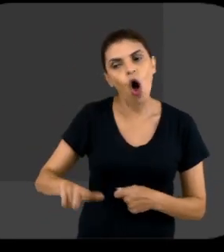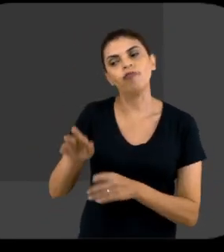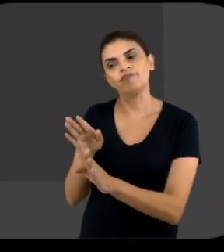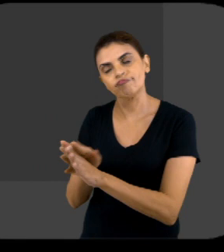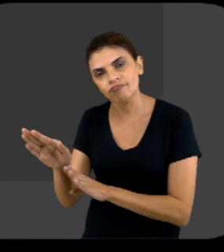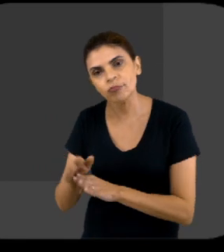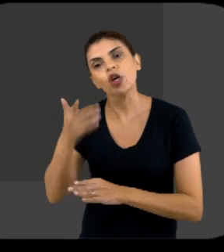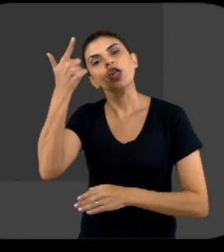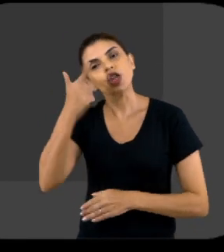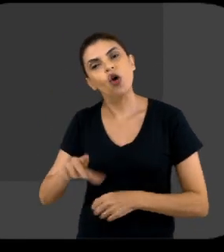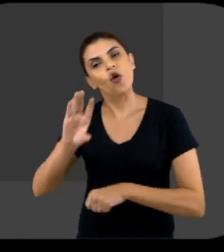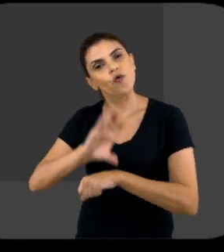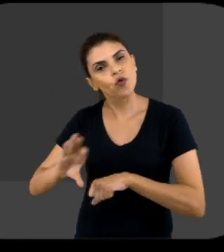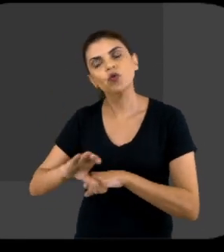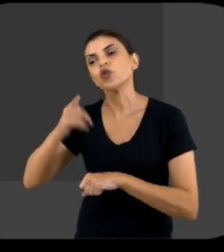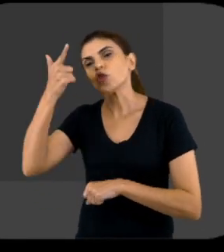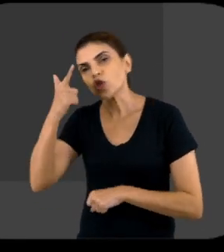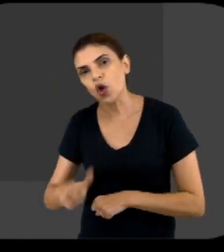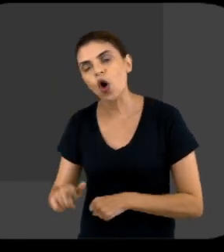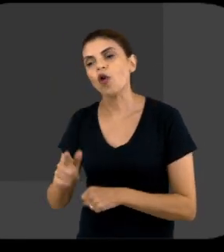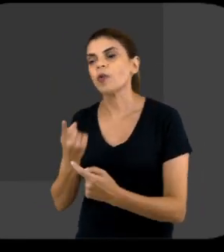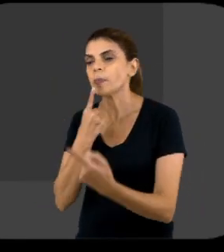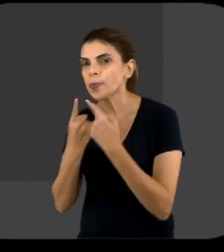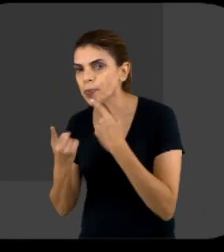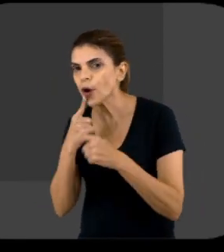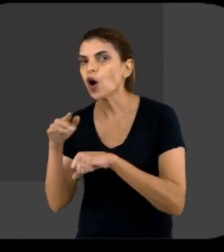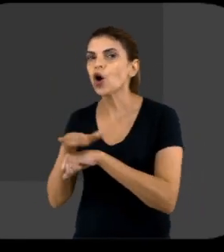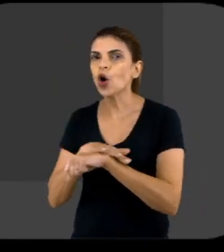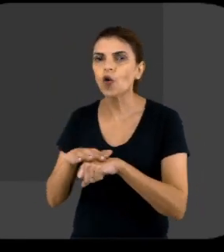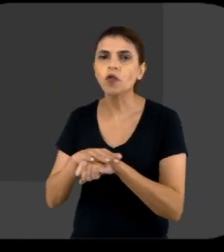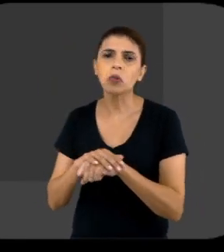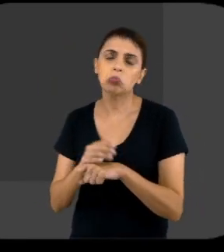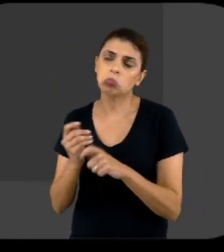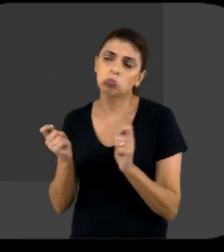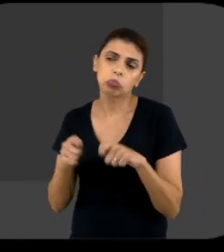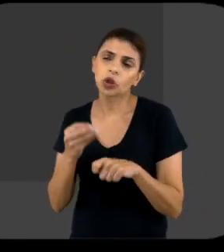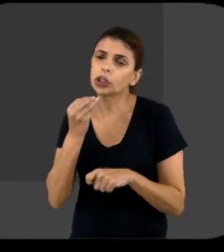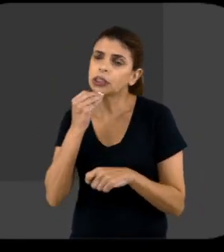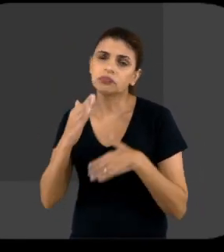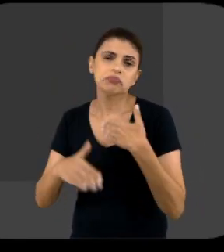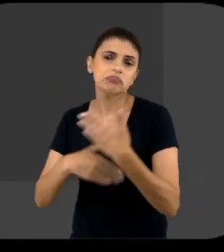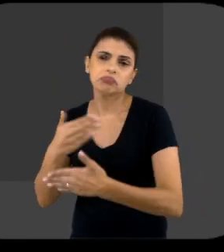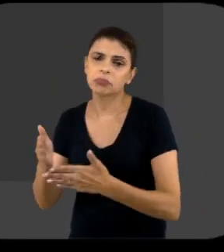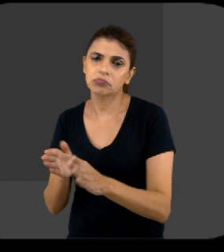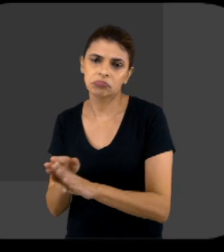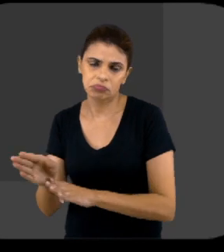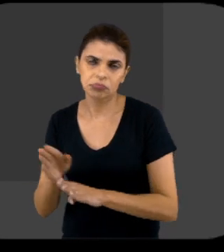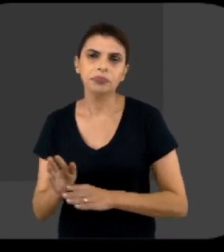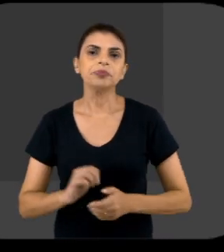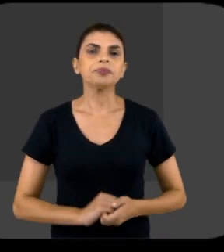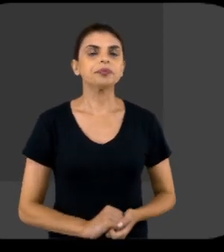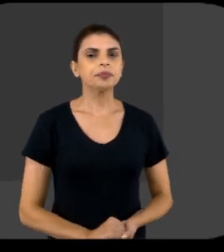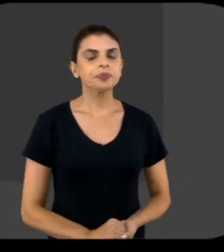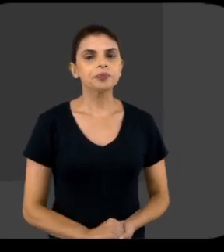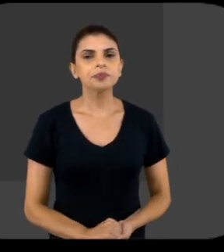uma reorientação ou uma discussão com o técnico de possíveis desvios que possam vir a acontecer.